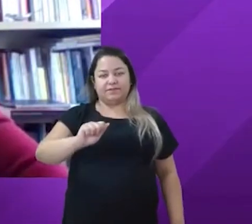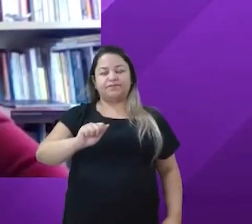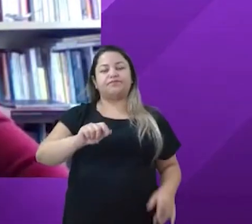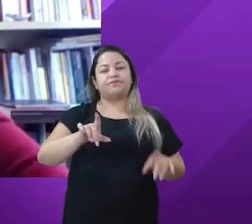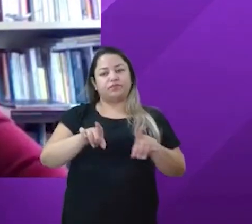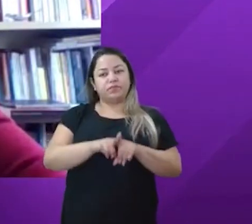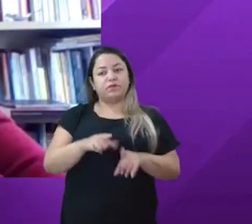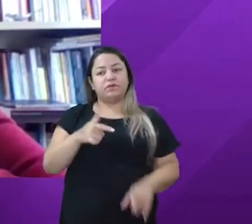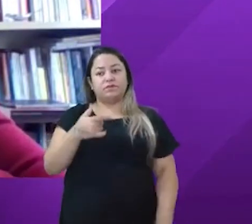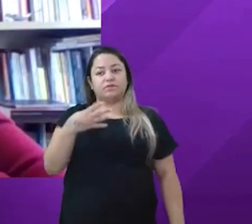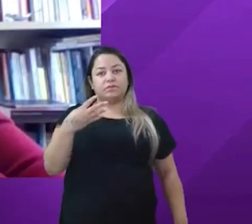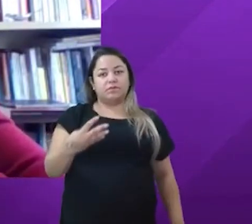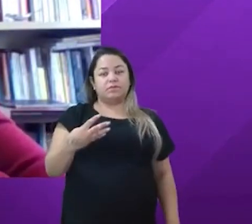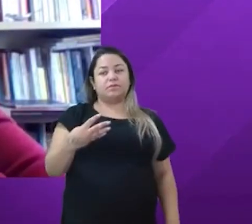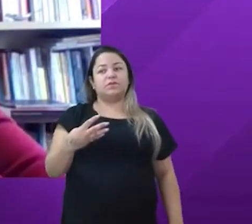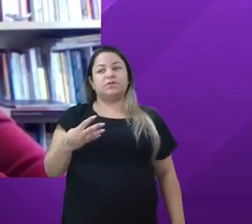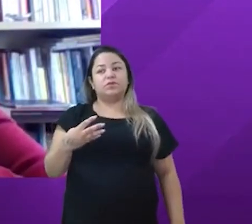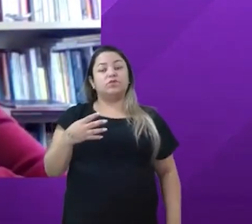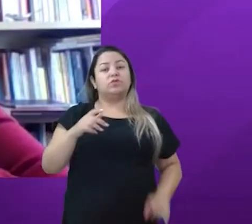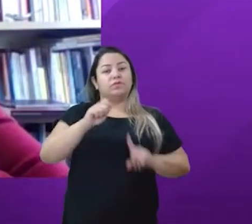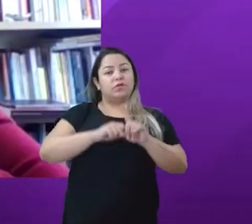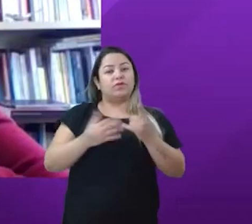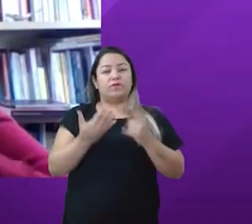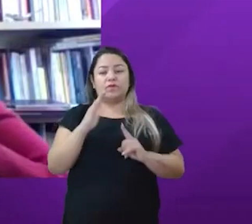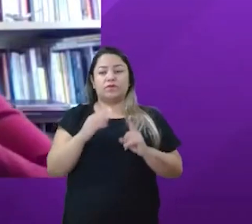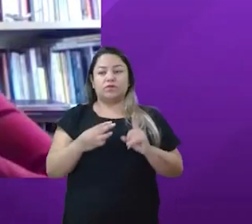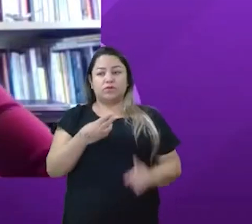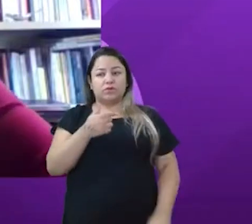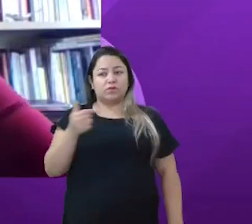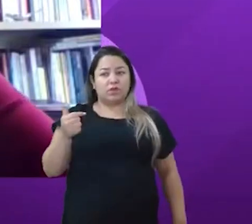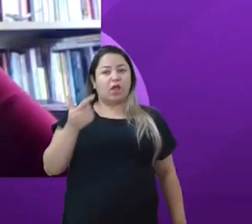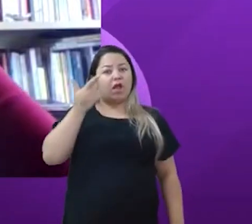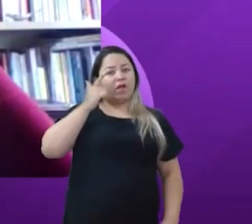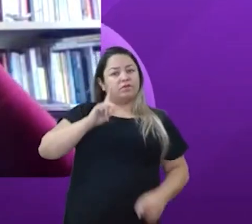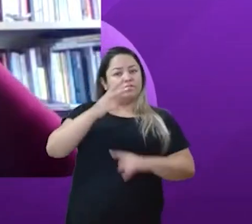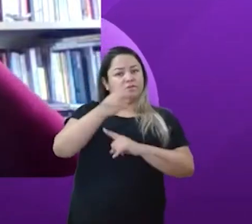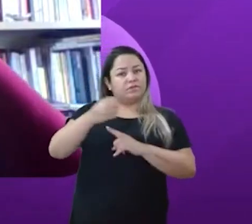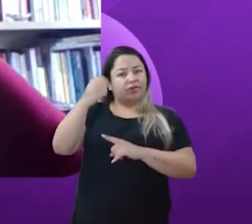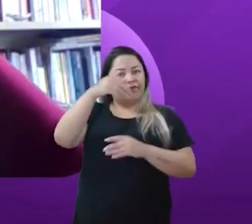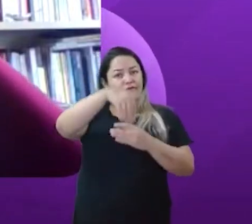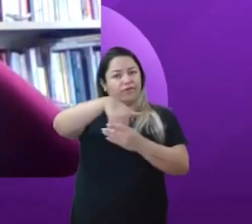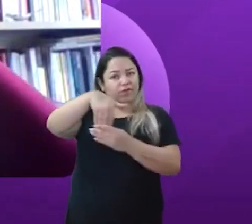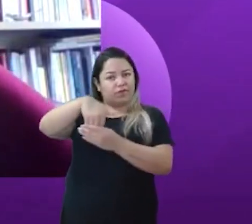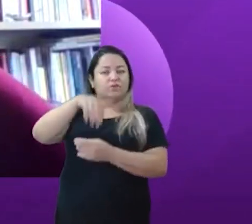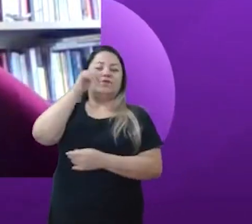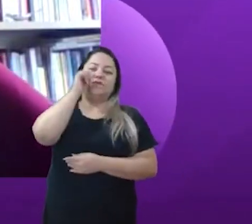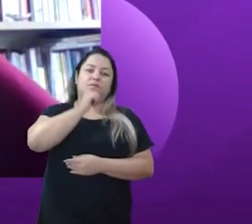foi em 24 de fevereiro de 1932 que houve a conquista do voto